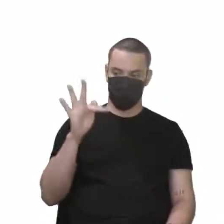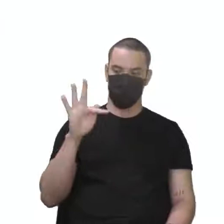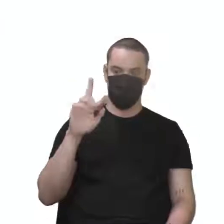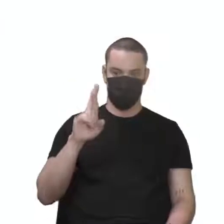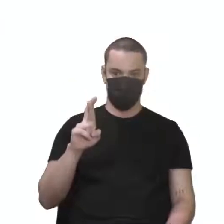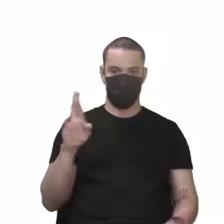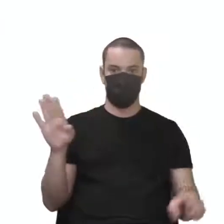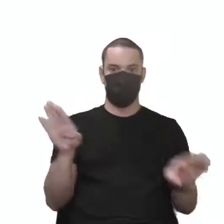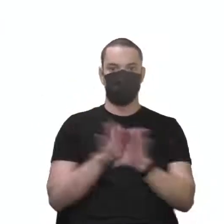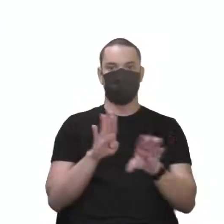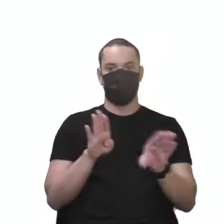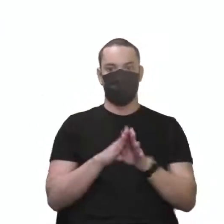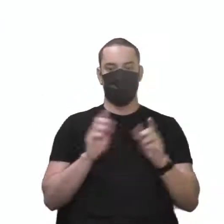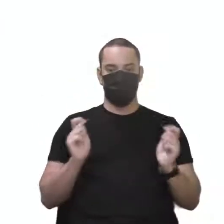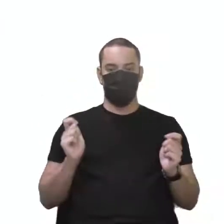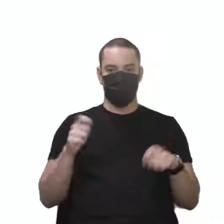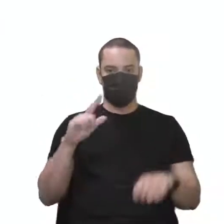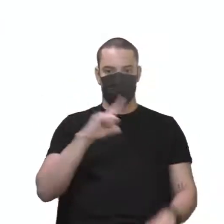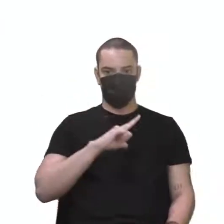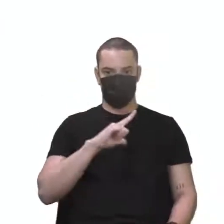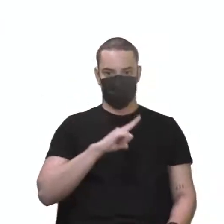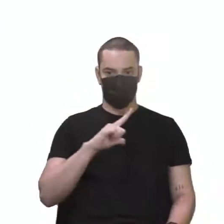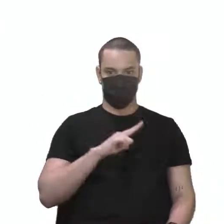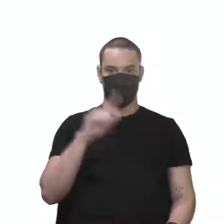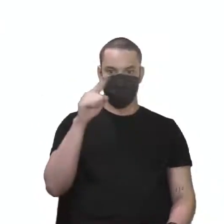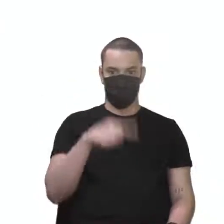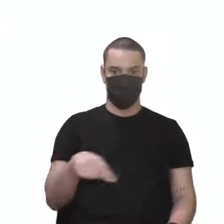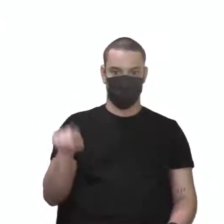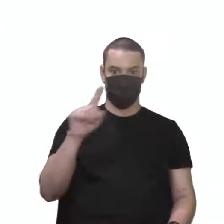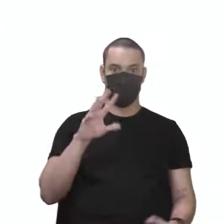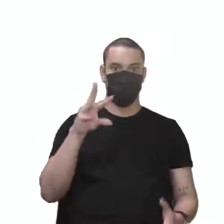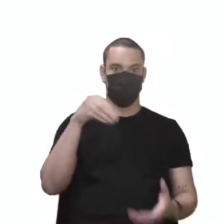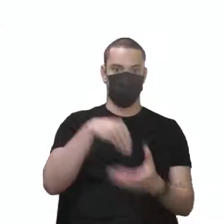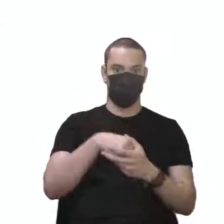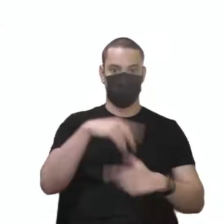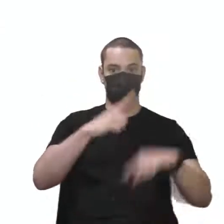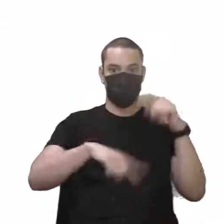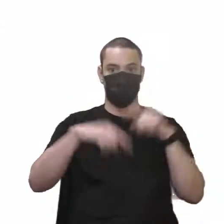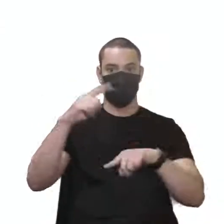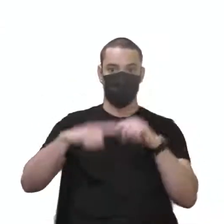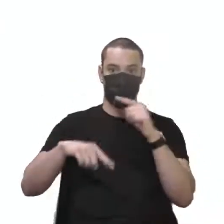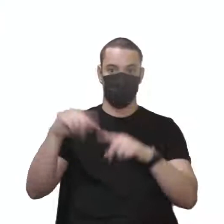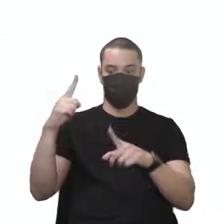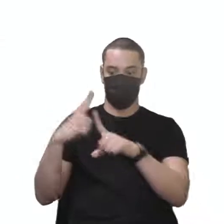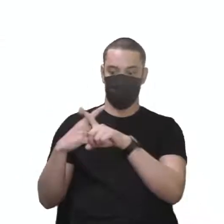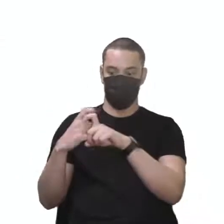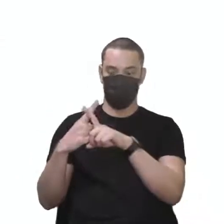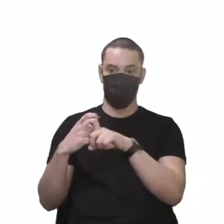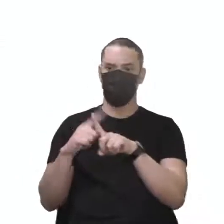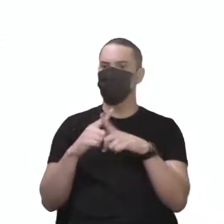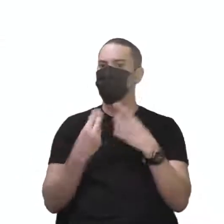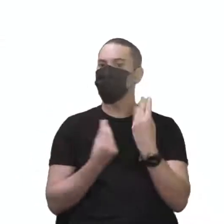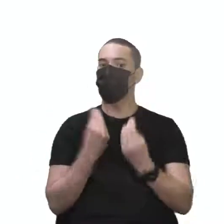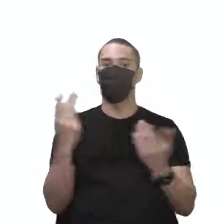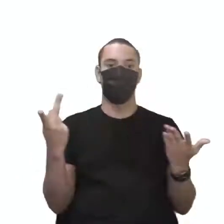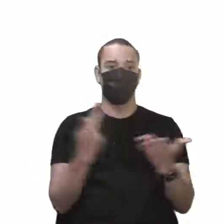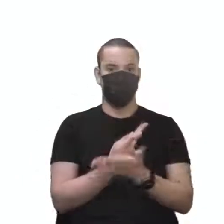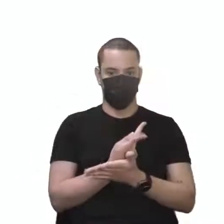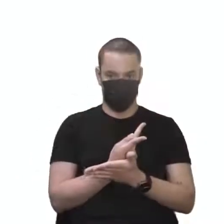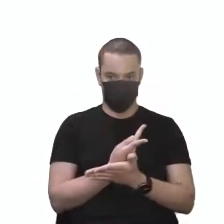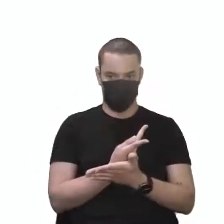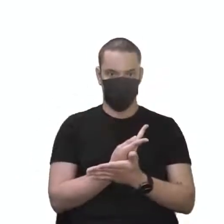HFR, ela pode ter o fator integrado aqui ao seu material cromossomal. Mas como é que isso